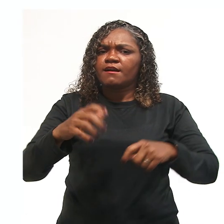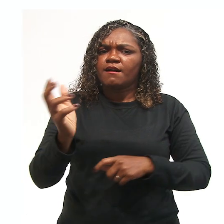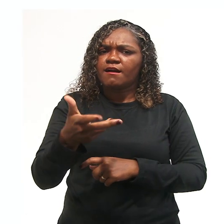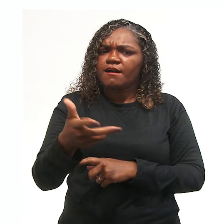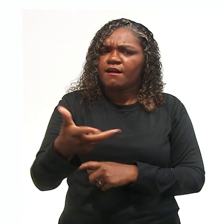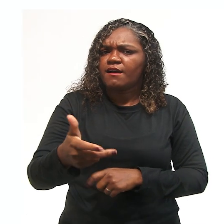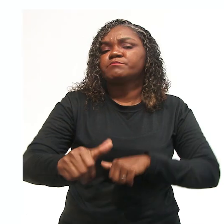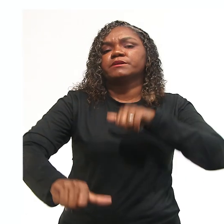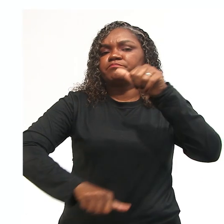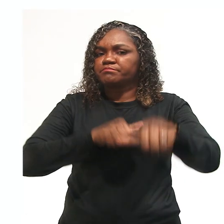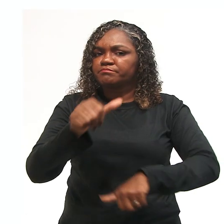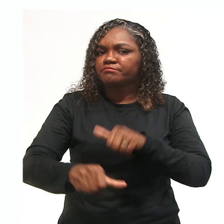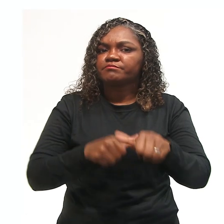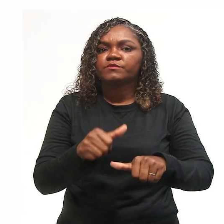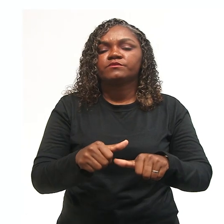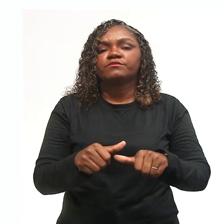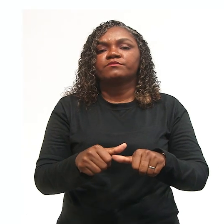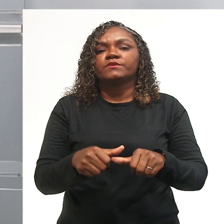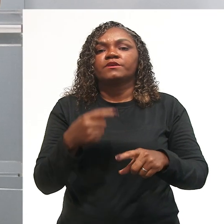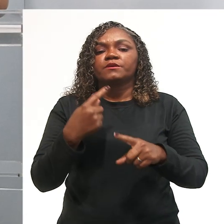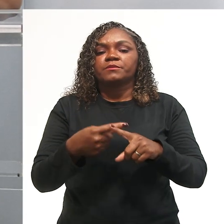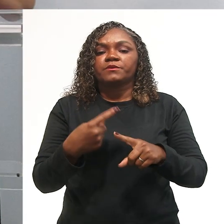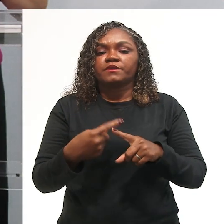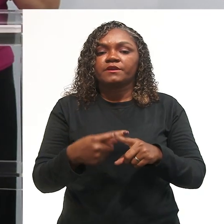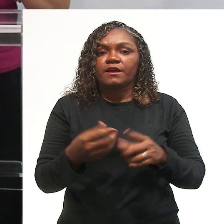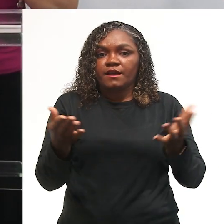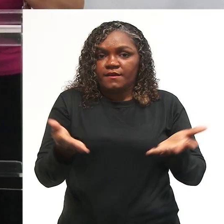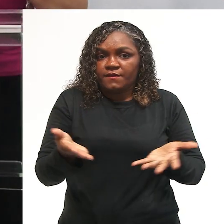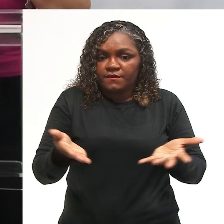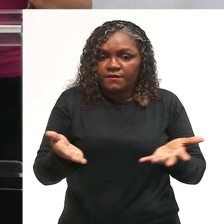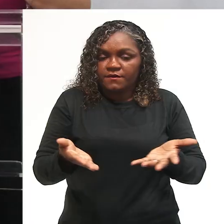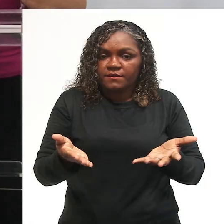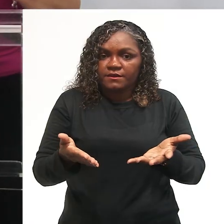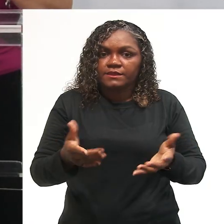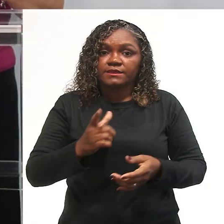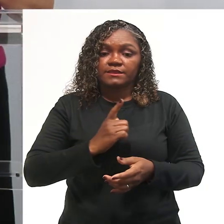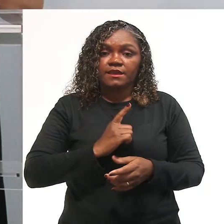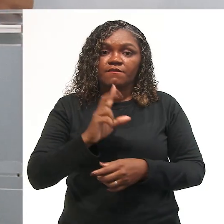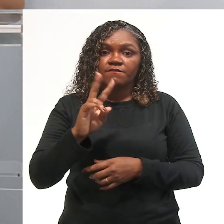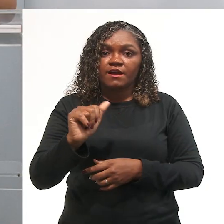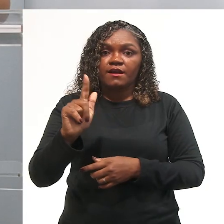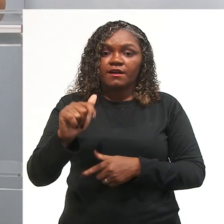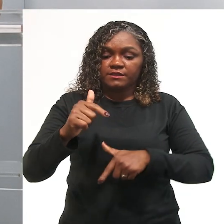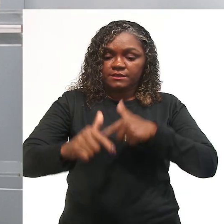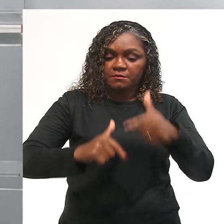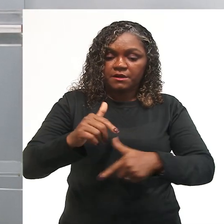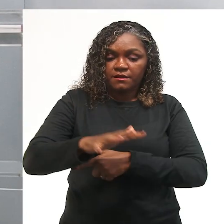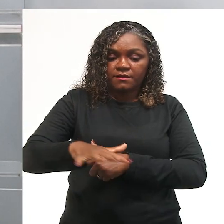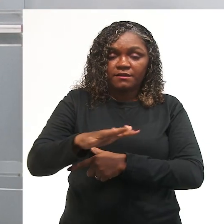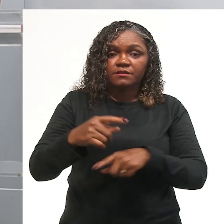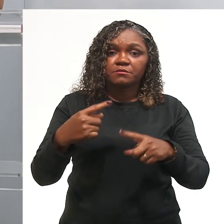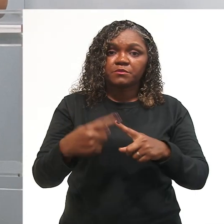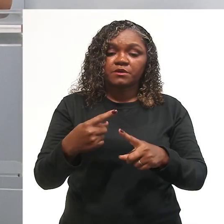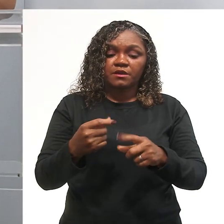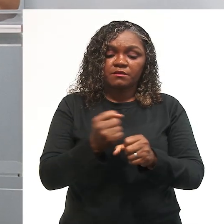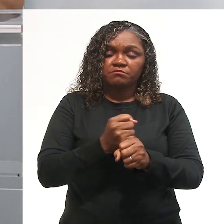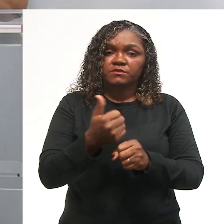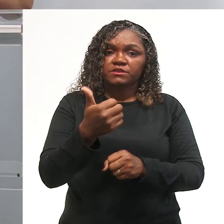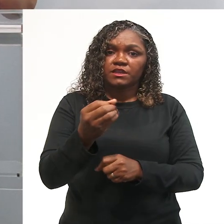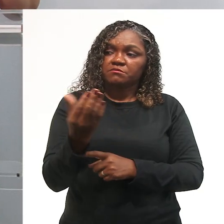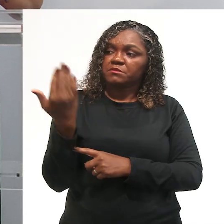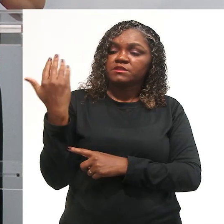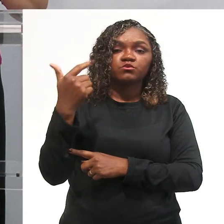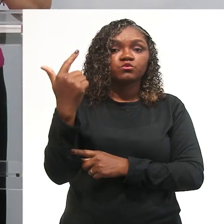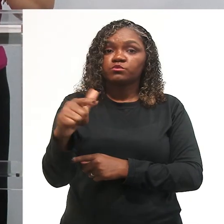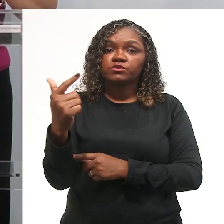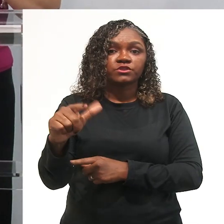transformação. Então, hoje em dia, existem empregos que não haviam, por exemplo, há 10 anos, né? E que a